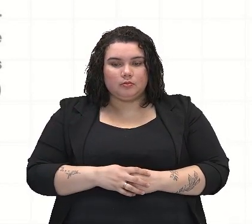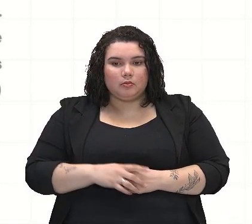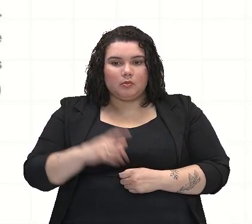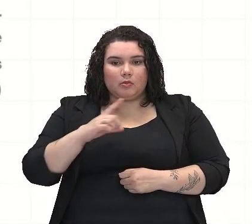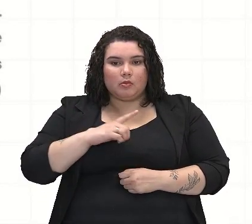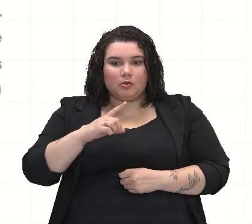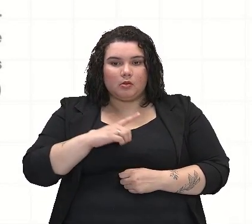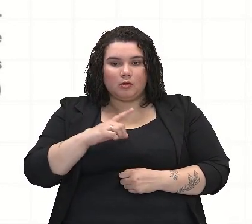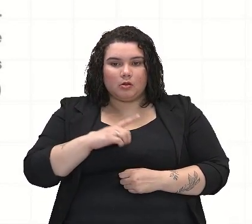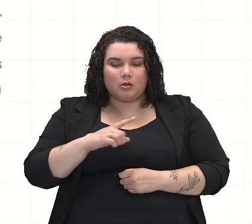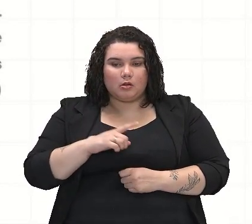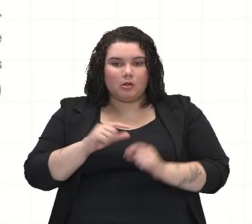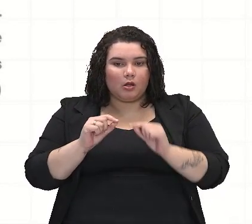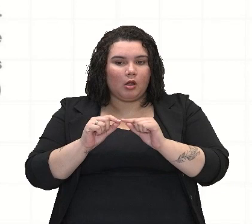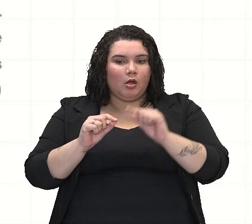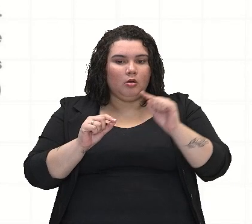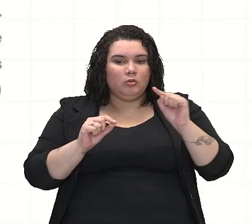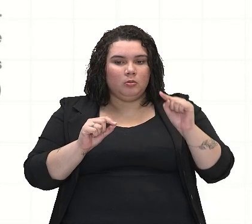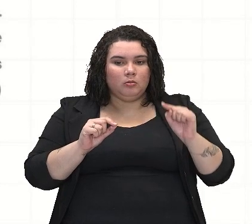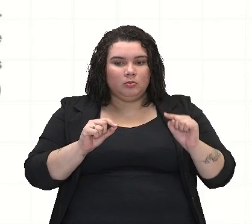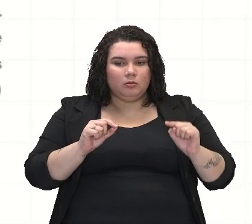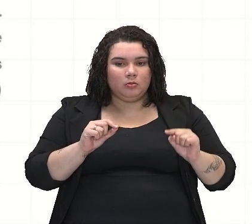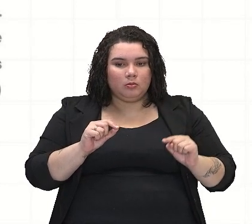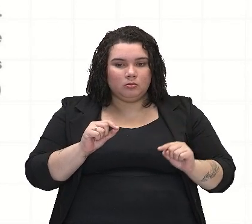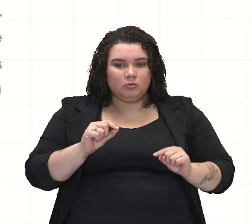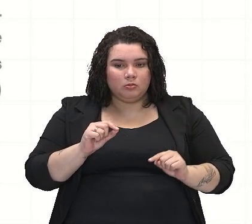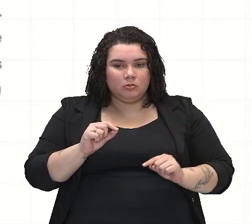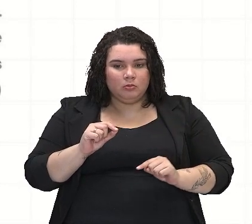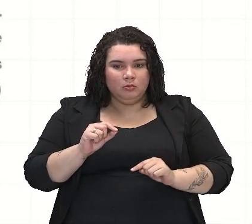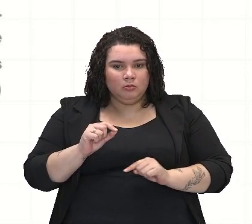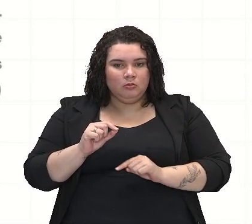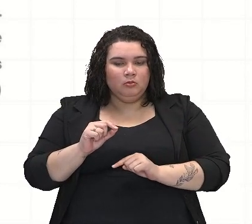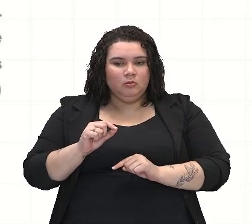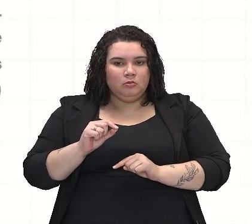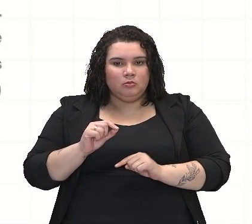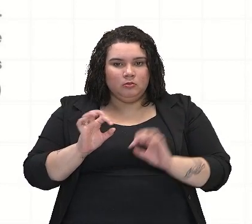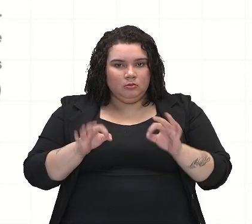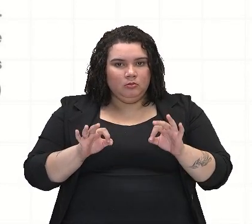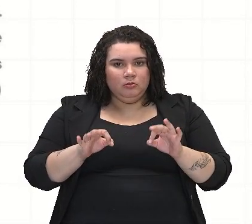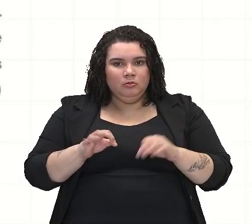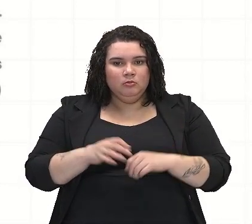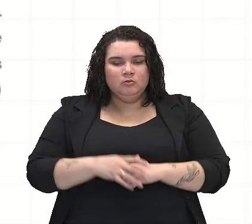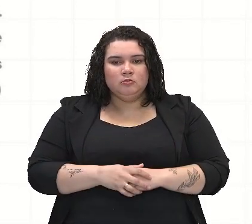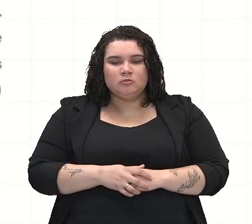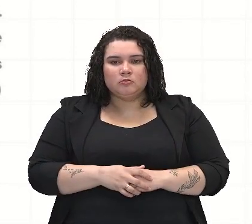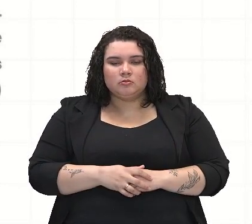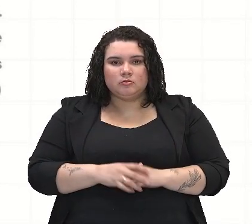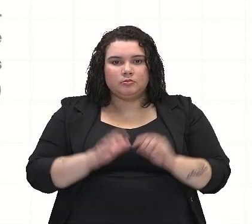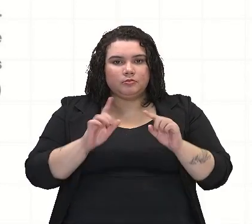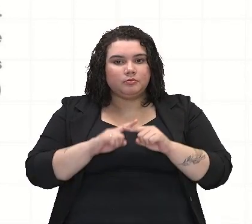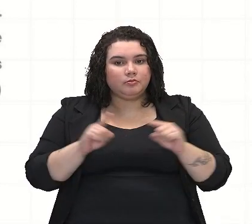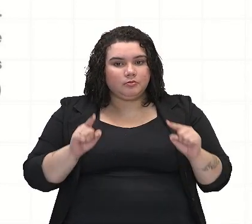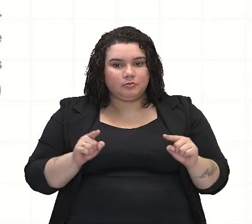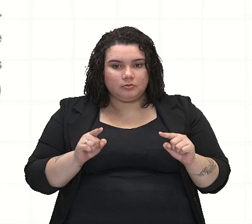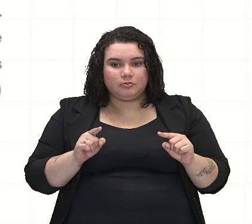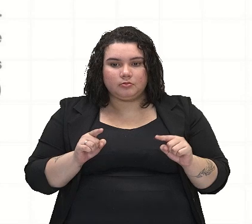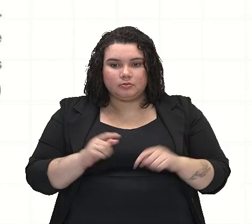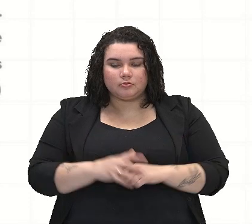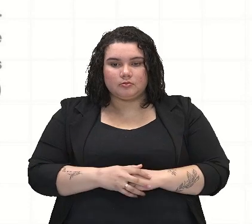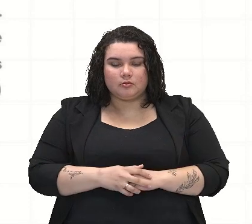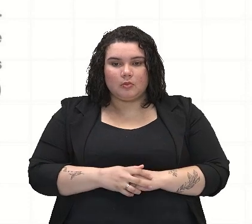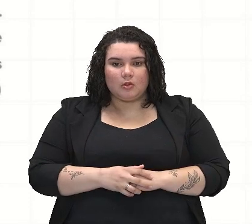a gente foi traçando a circunferência. No caso, não